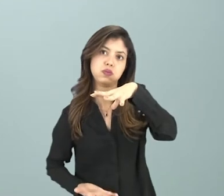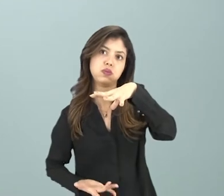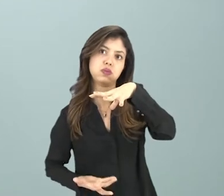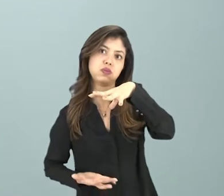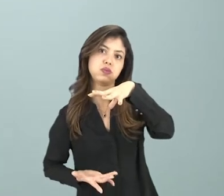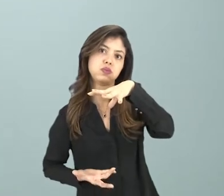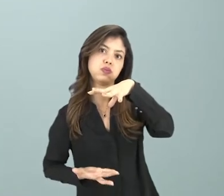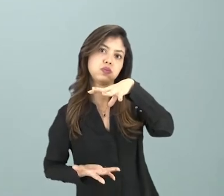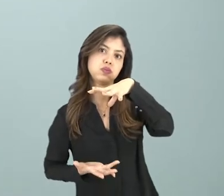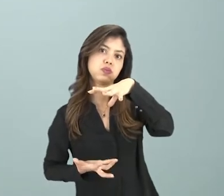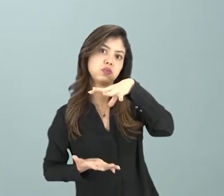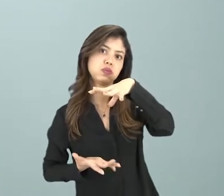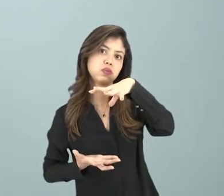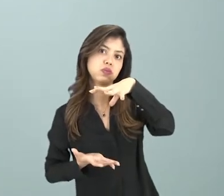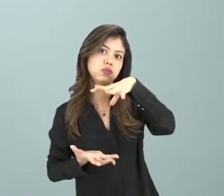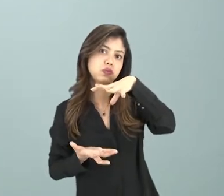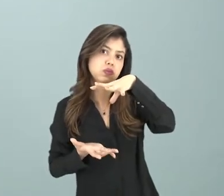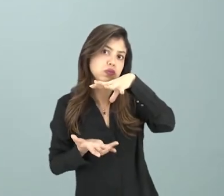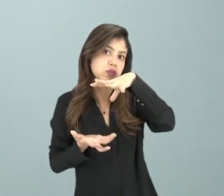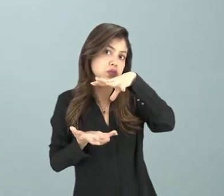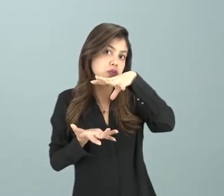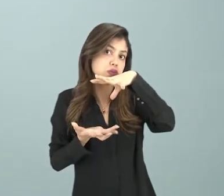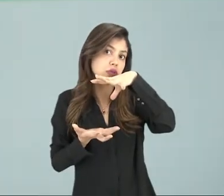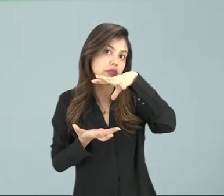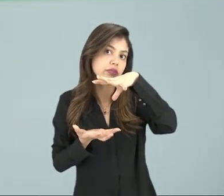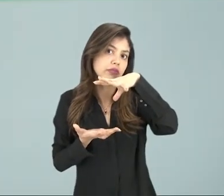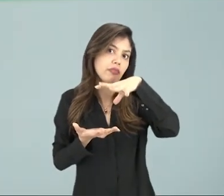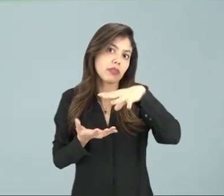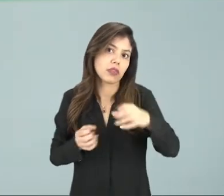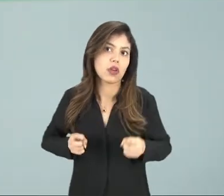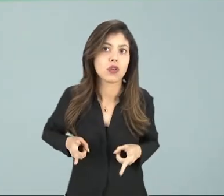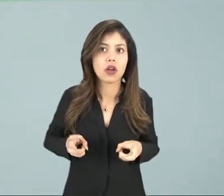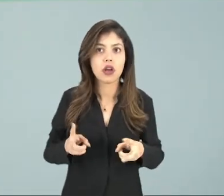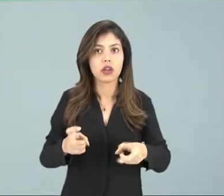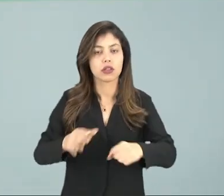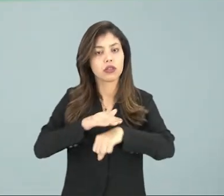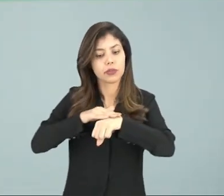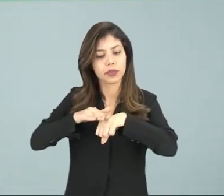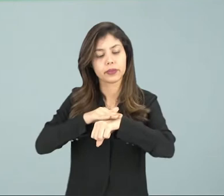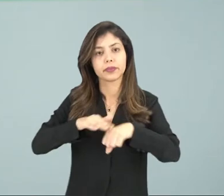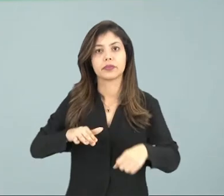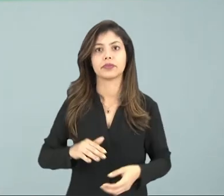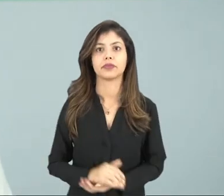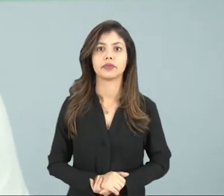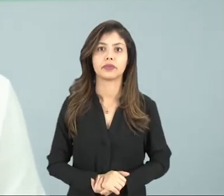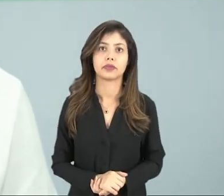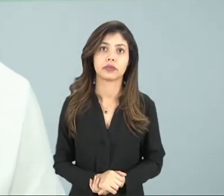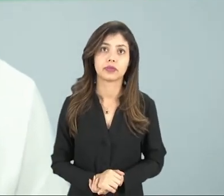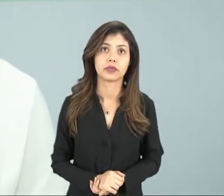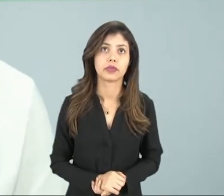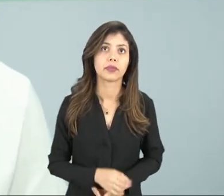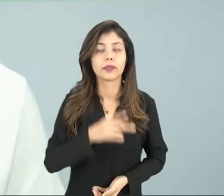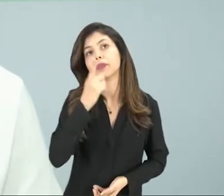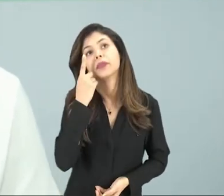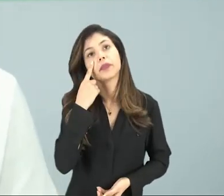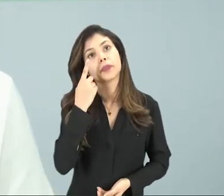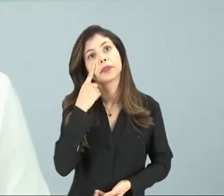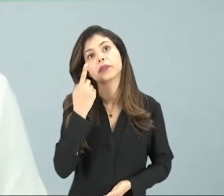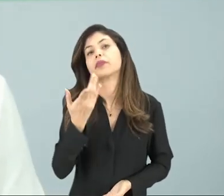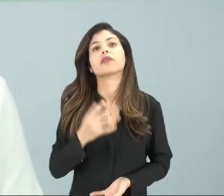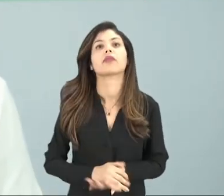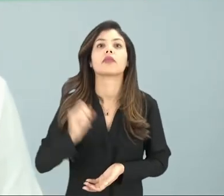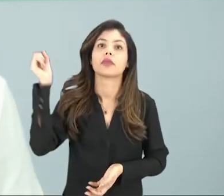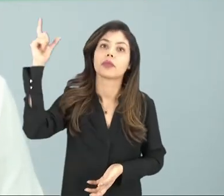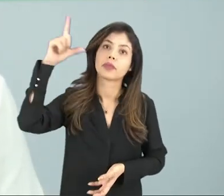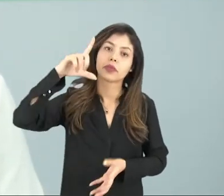onde pode aumentar o índice de câncer de pele tá e semelhante aqui no slide